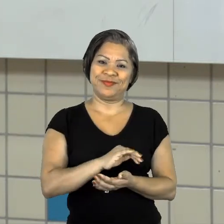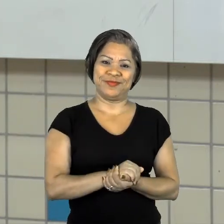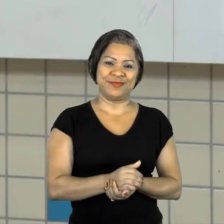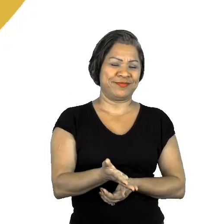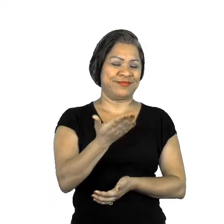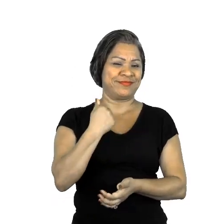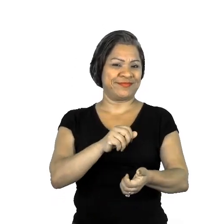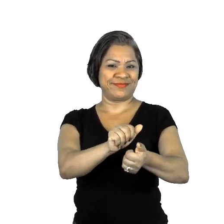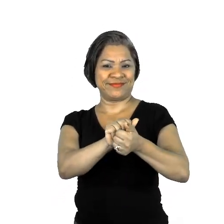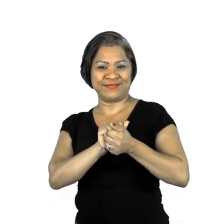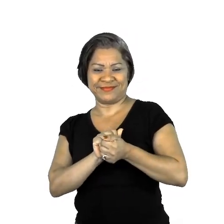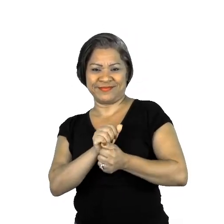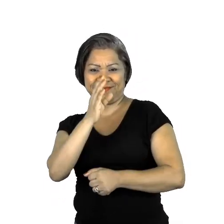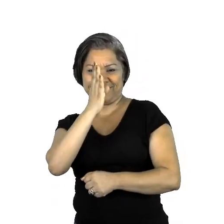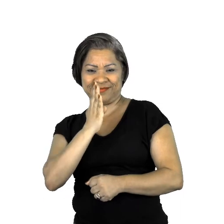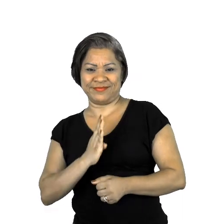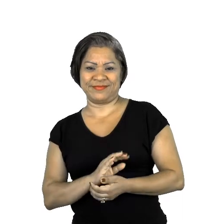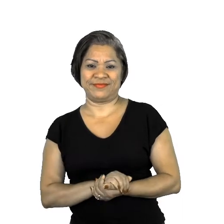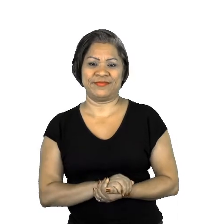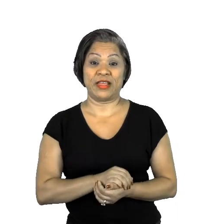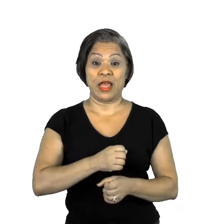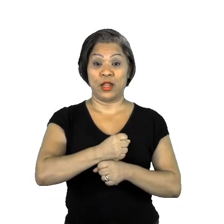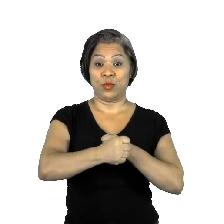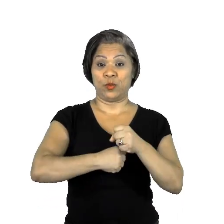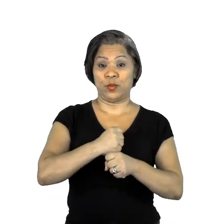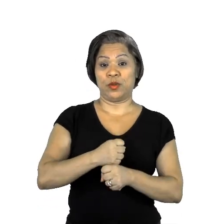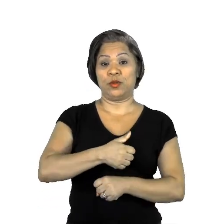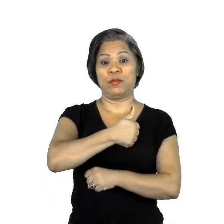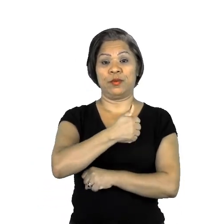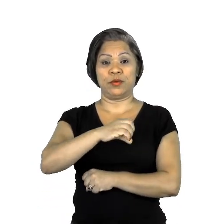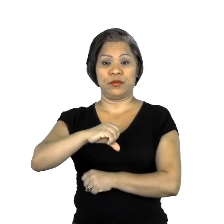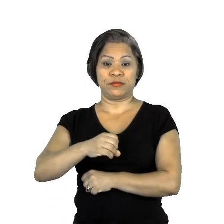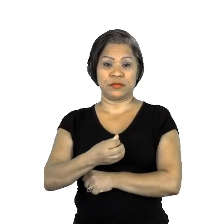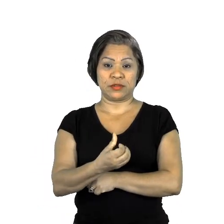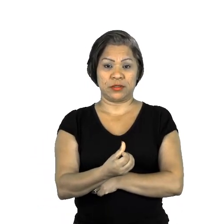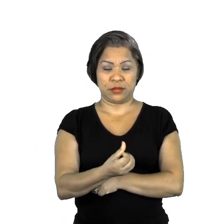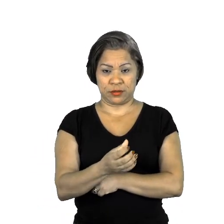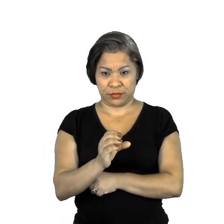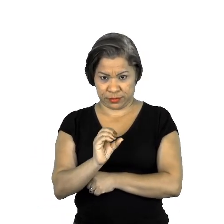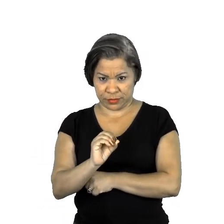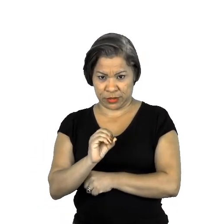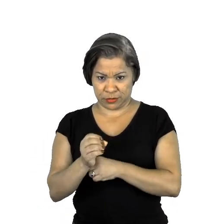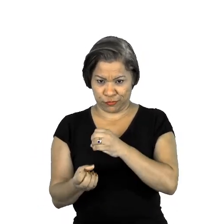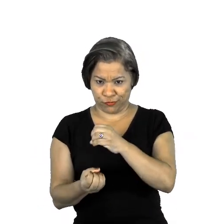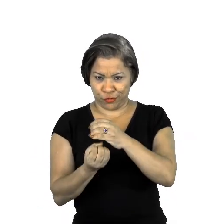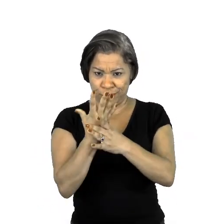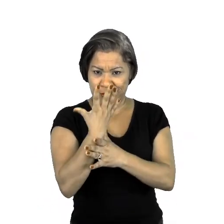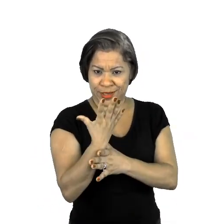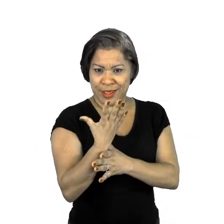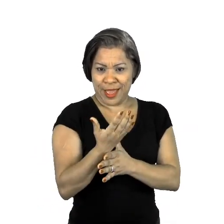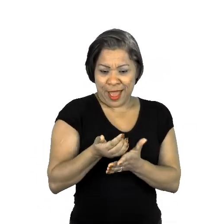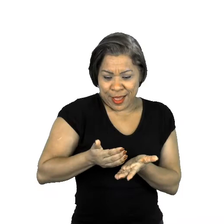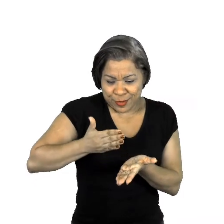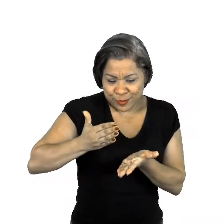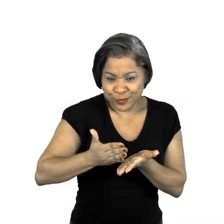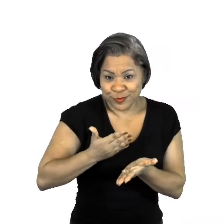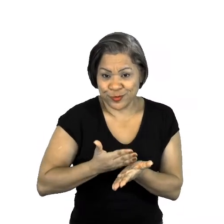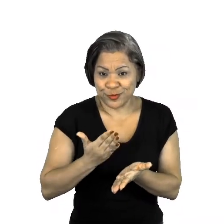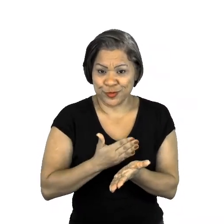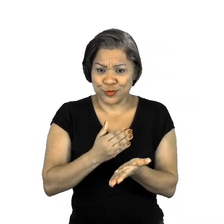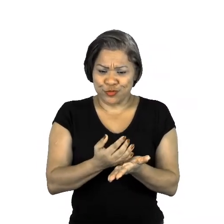Brasil? Em 1960, foi criado aí o gibi inteiramente colorido com a publicação